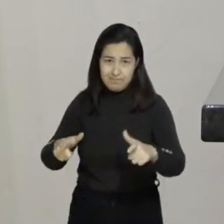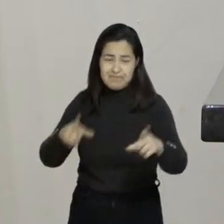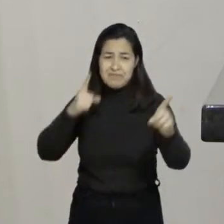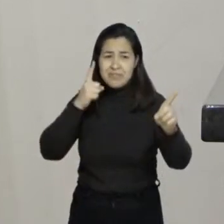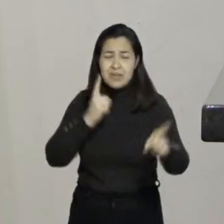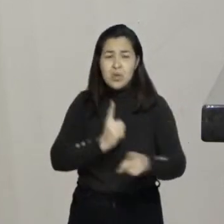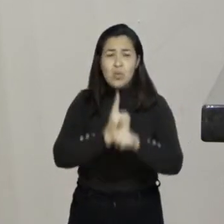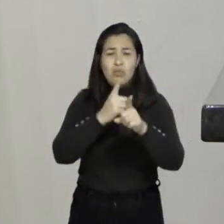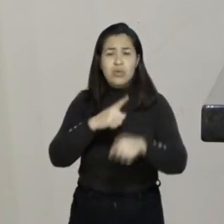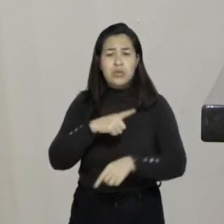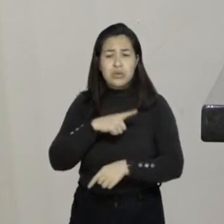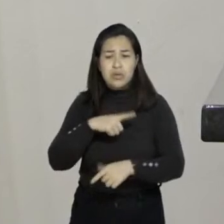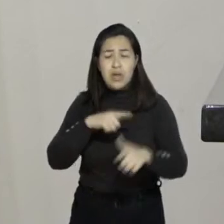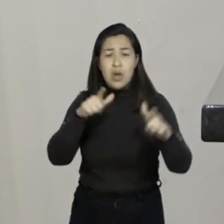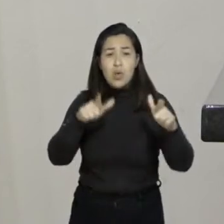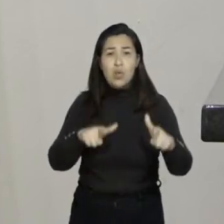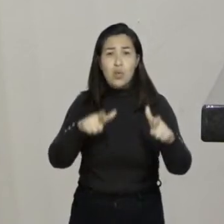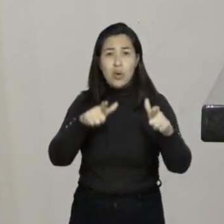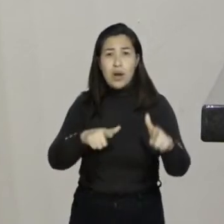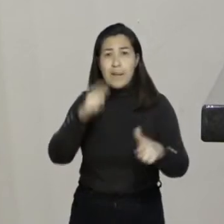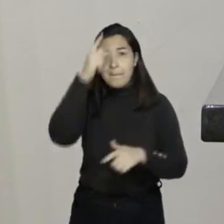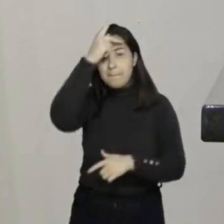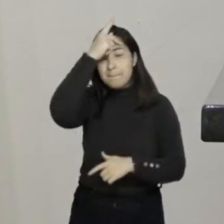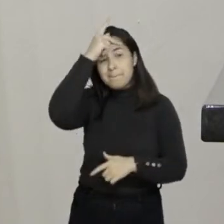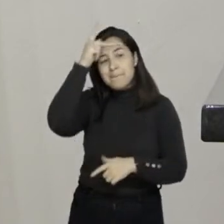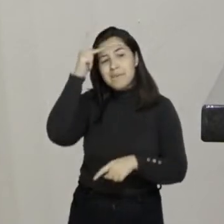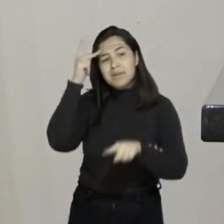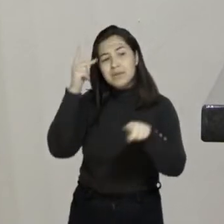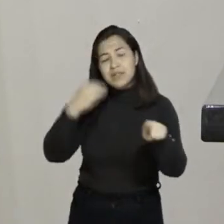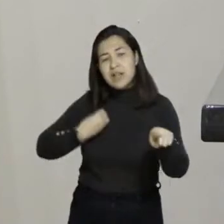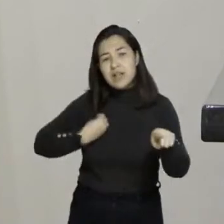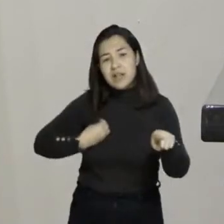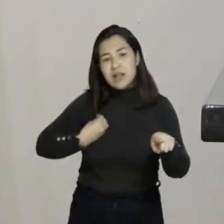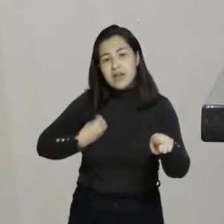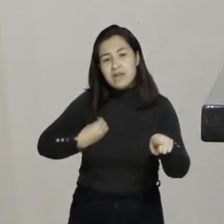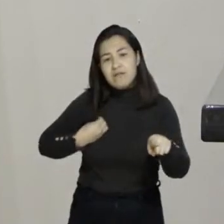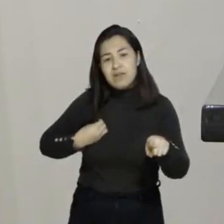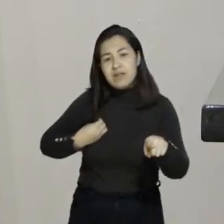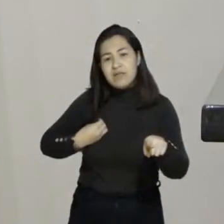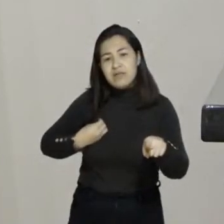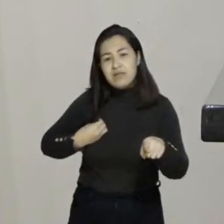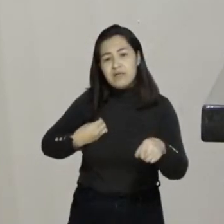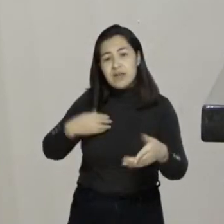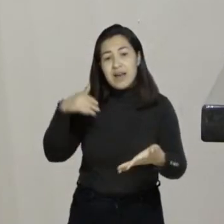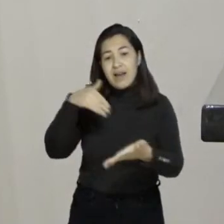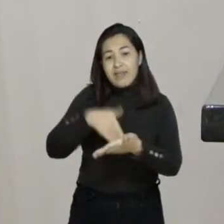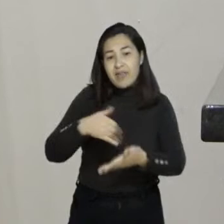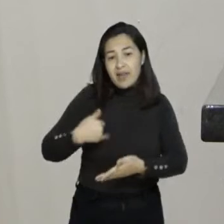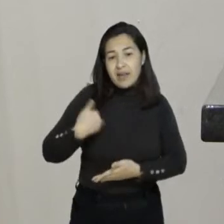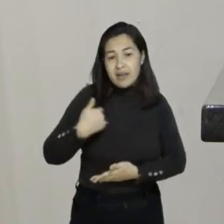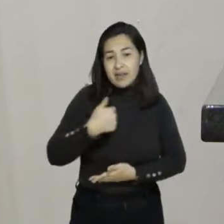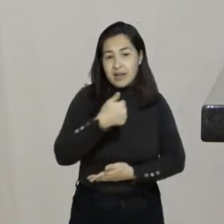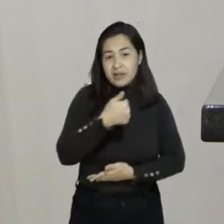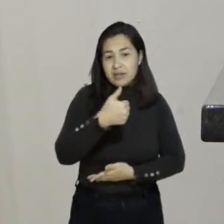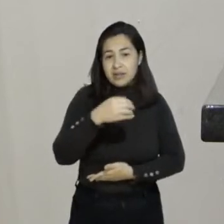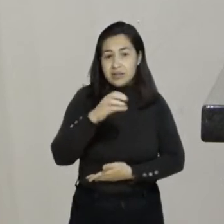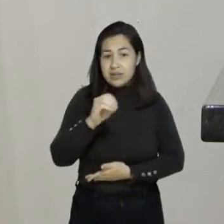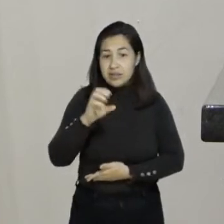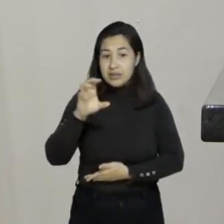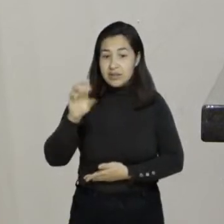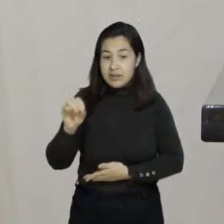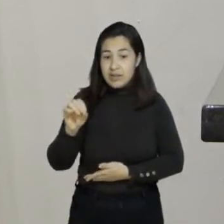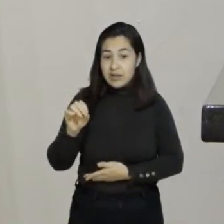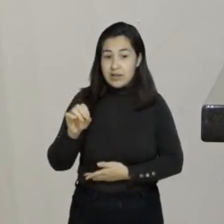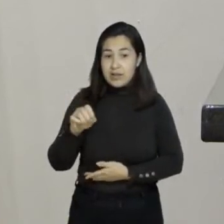de pessoas centenárias e Ele identificou várias características similares nesta